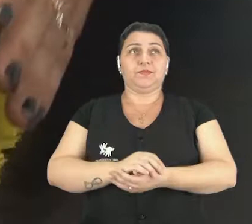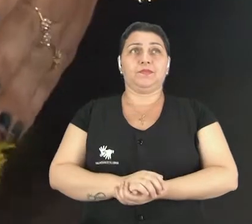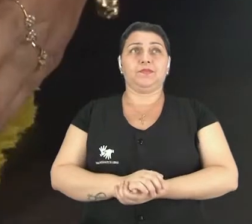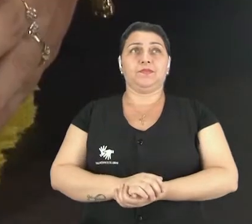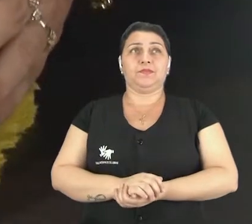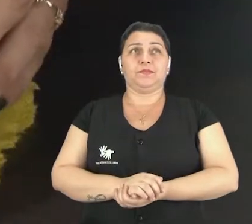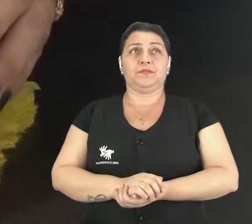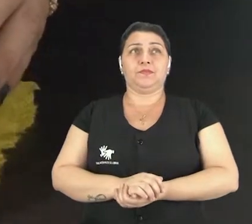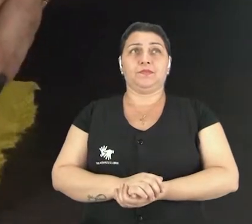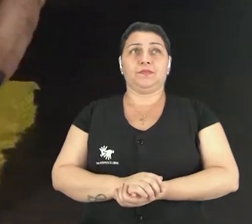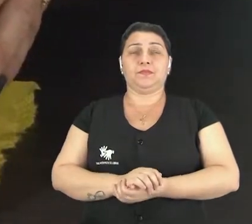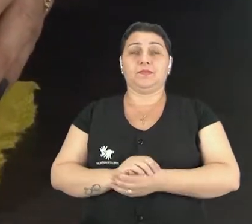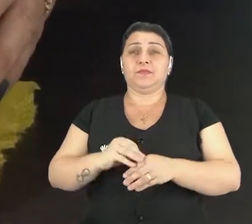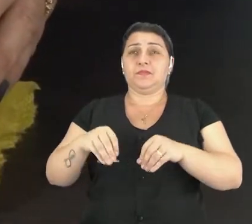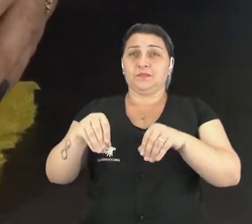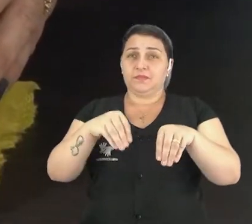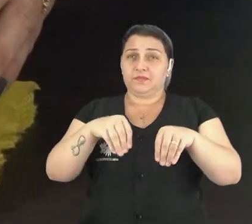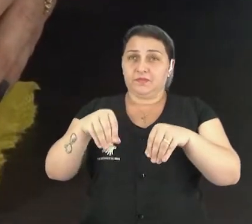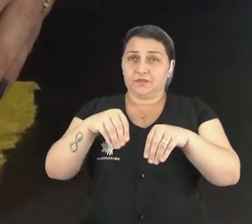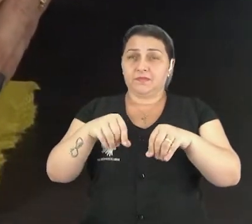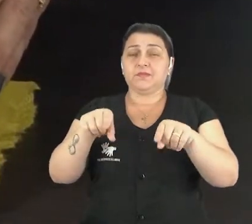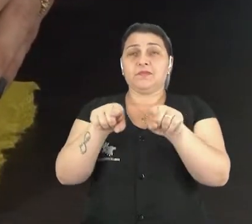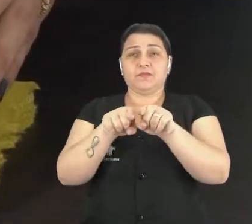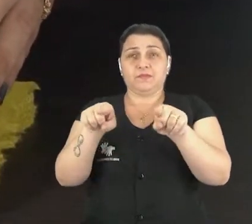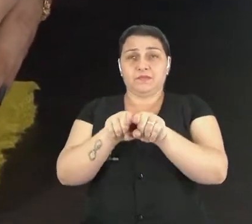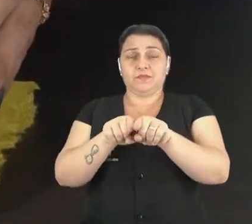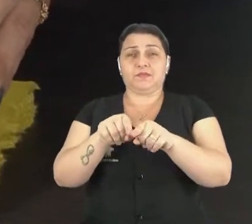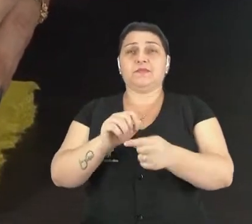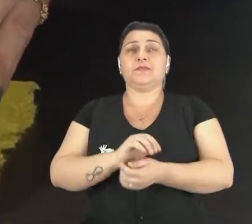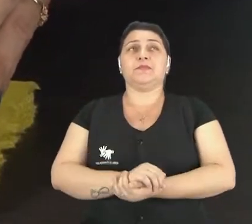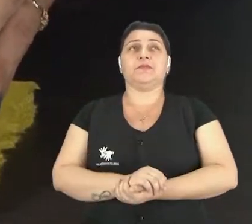E aqui tem mais terra, tá?